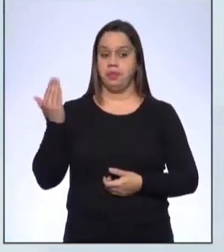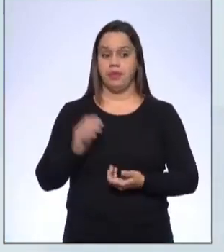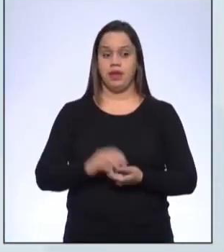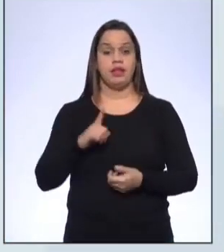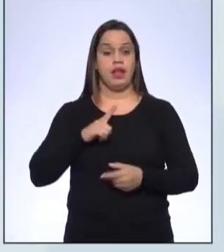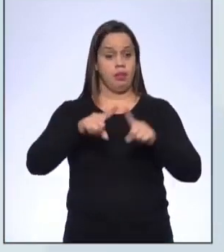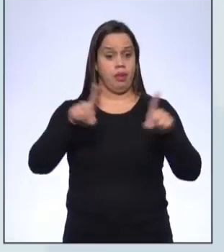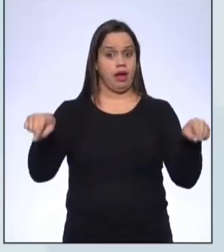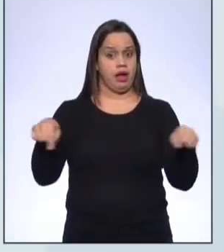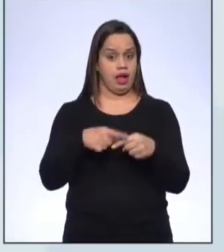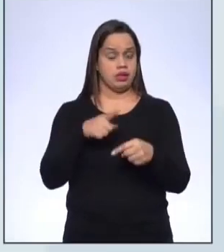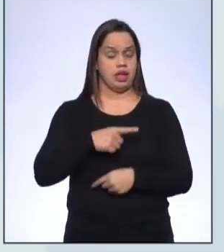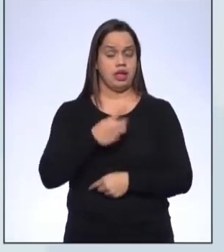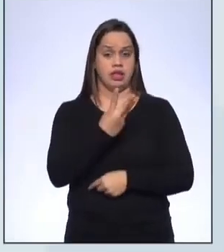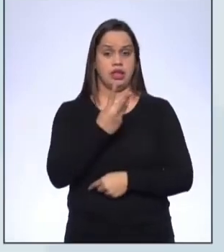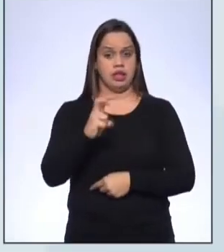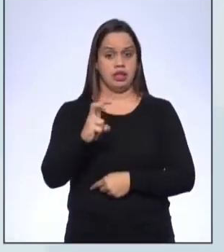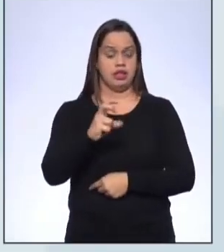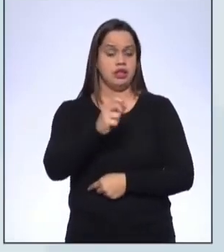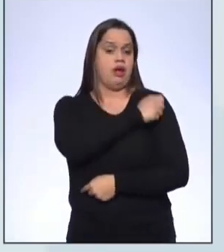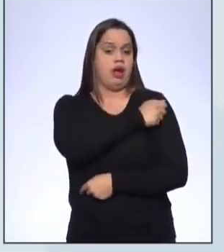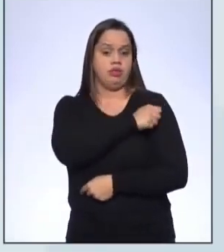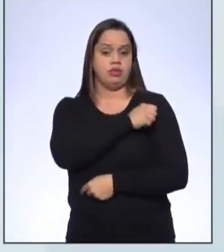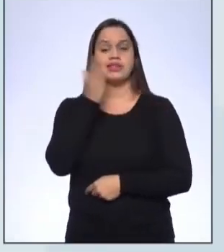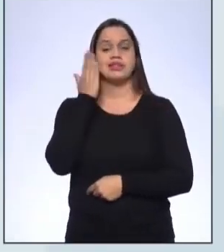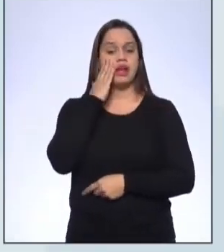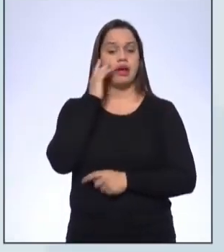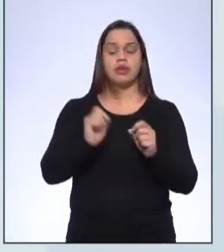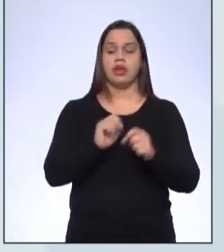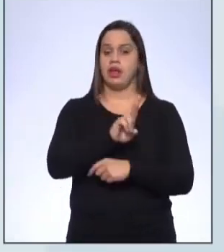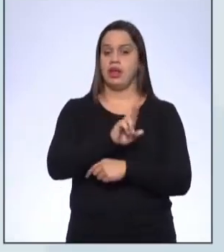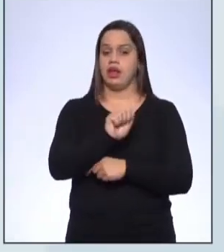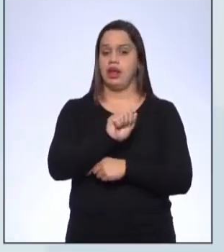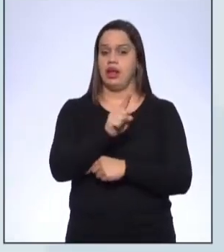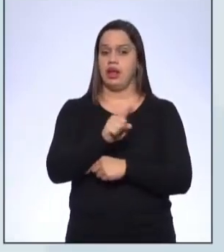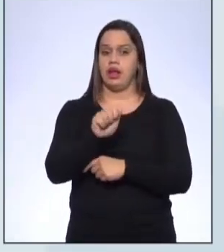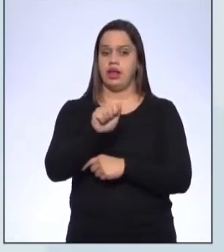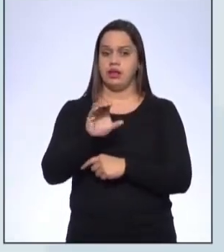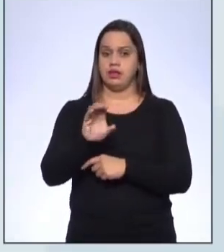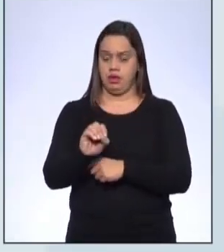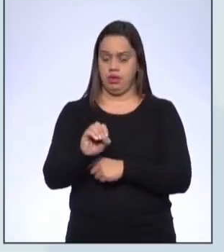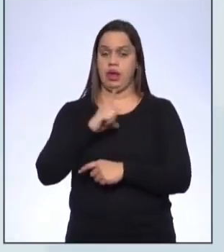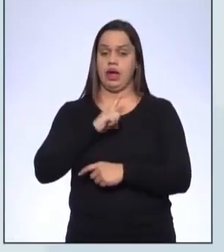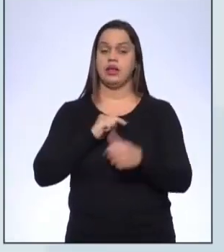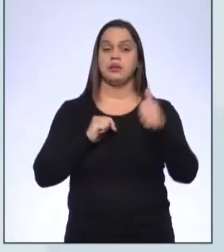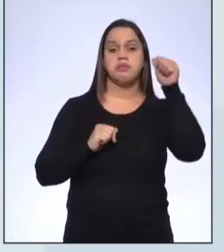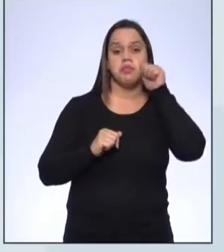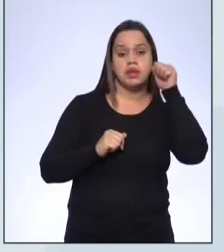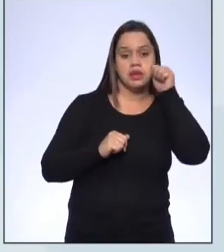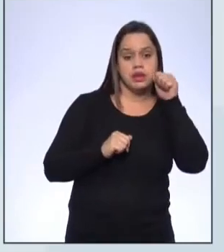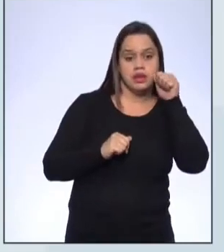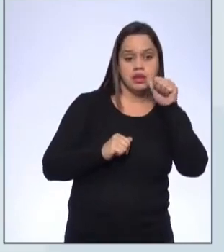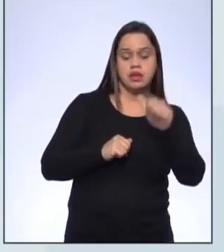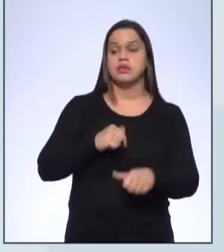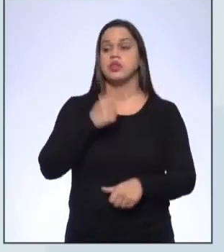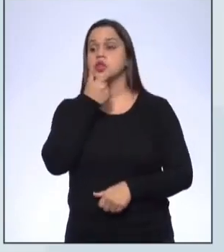há 35 alunos. Sabe que a razão entre o número de meninas e o número de meninos